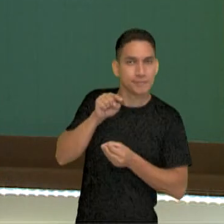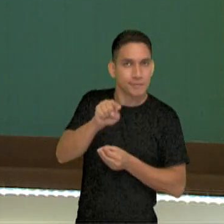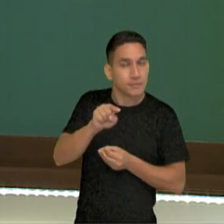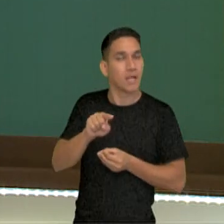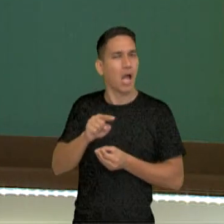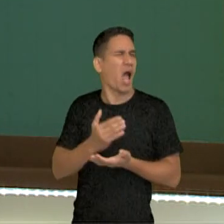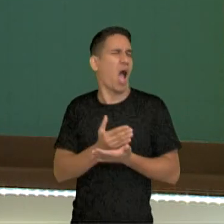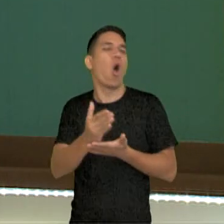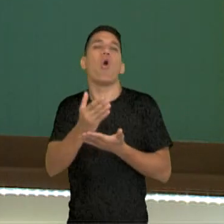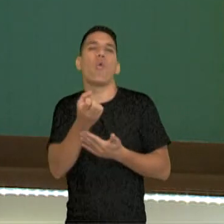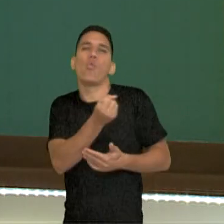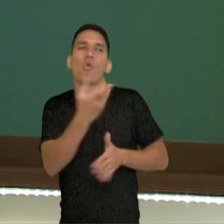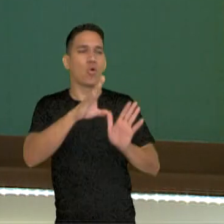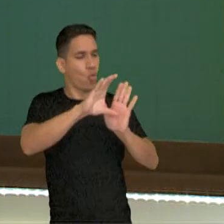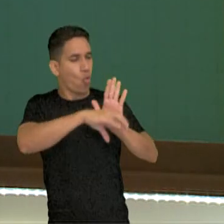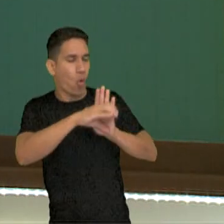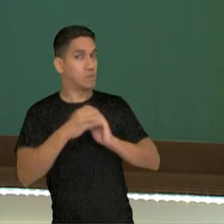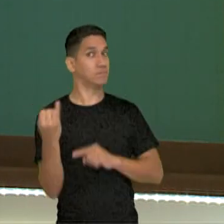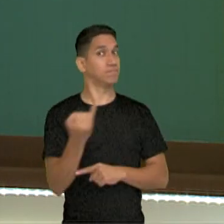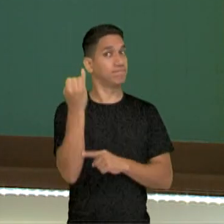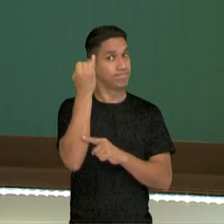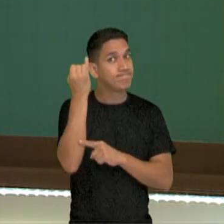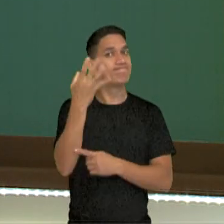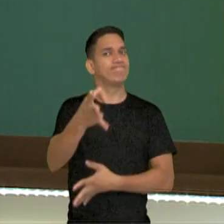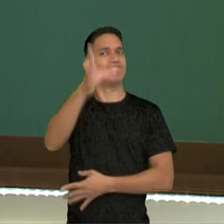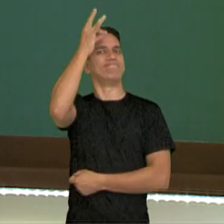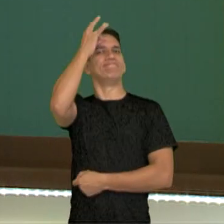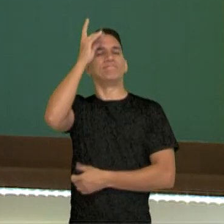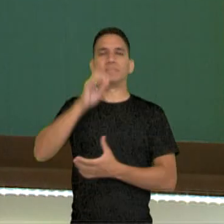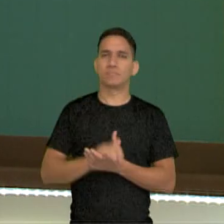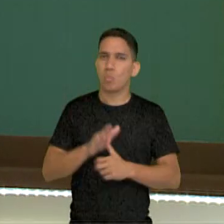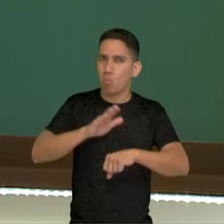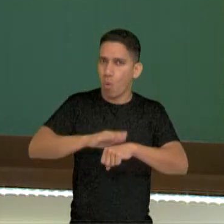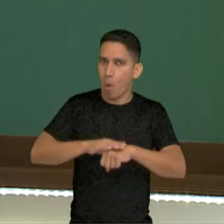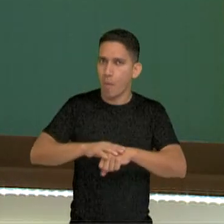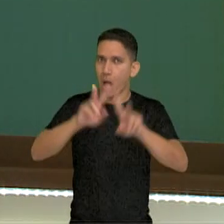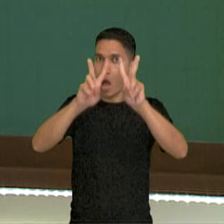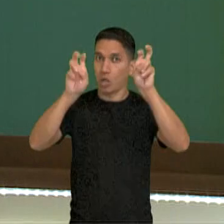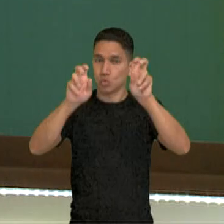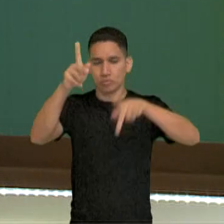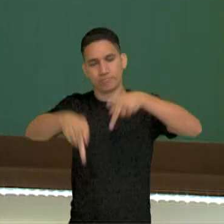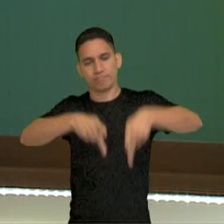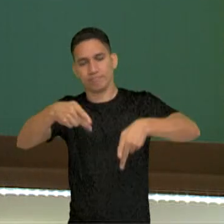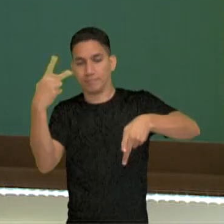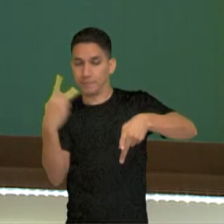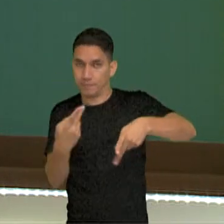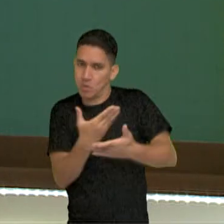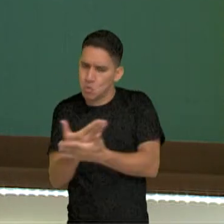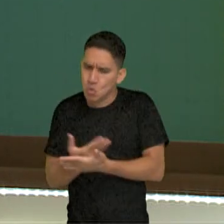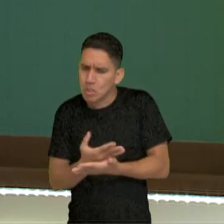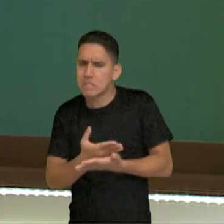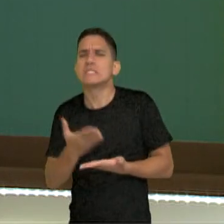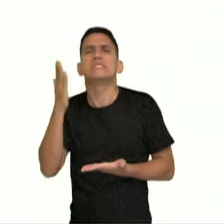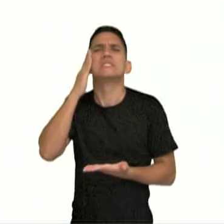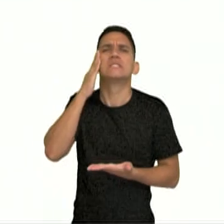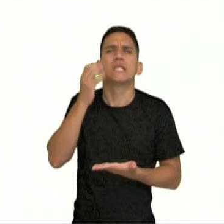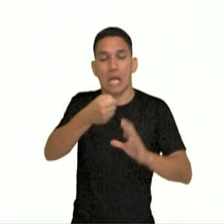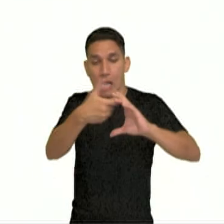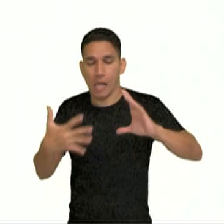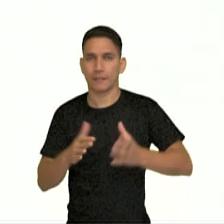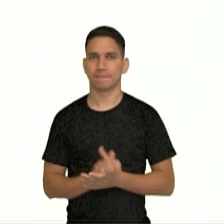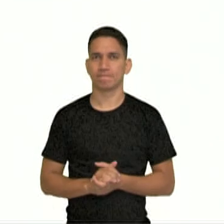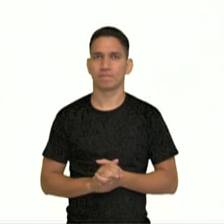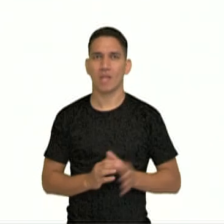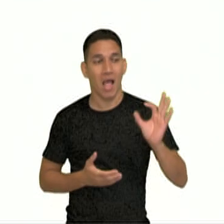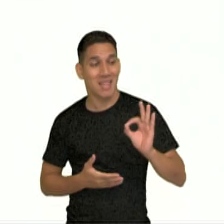a alguns conceitos importantes quando estudamos população. E para entender todas essas características,